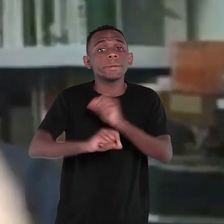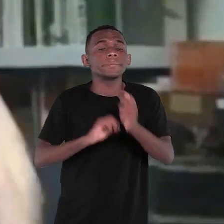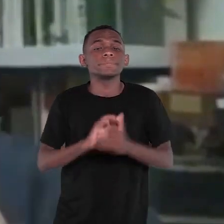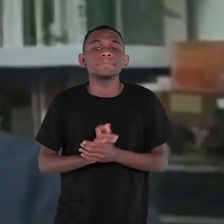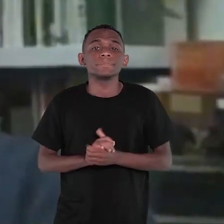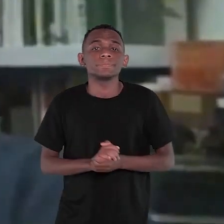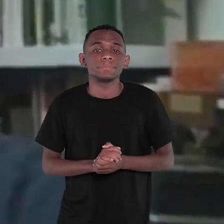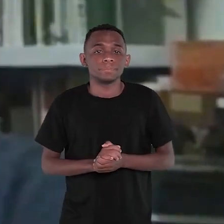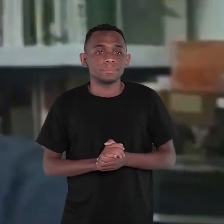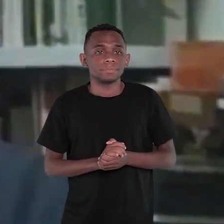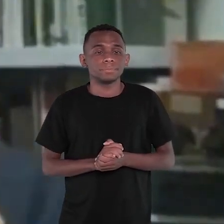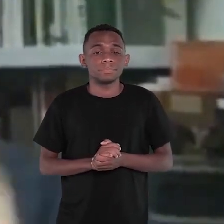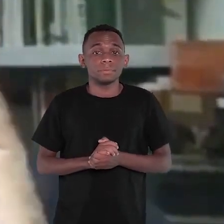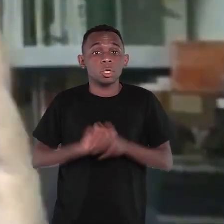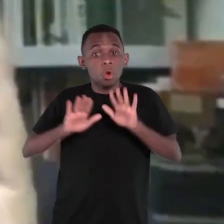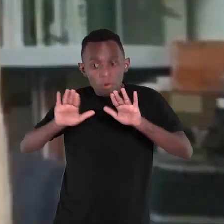torno